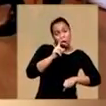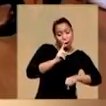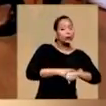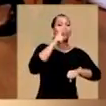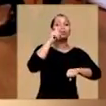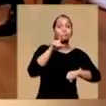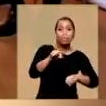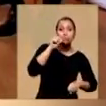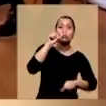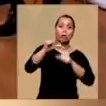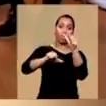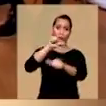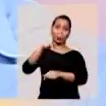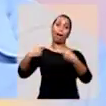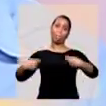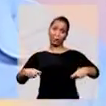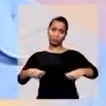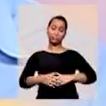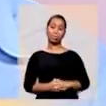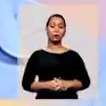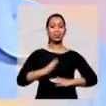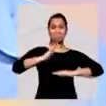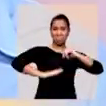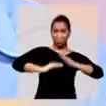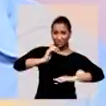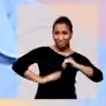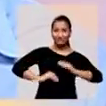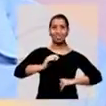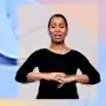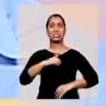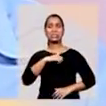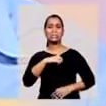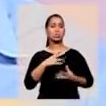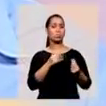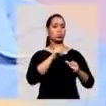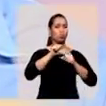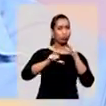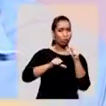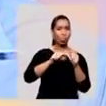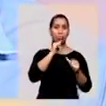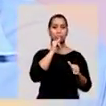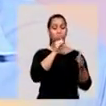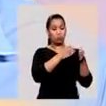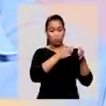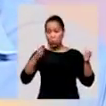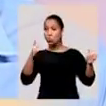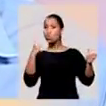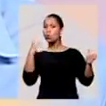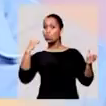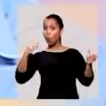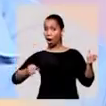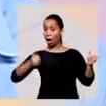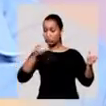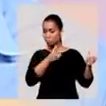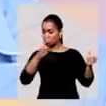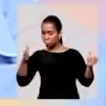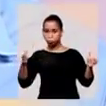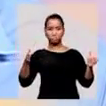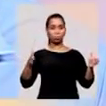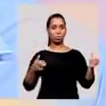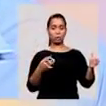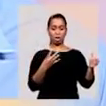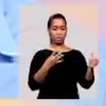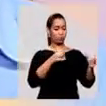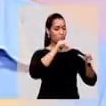essa troca. Exatamente. Agora, profissionais que normalmente têm várias trocas durante um ano, muitas vezes tem profissionais com